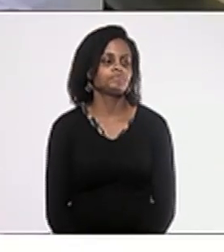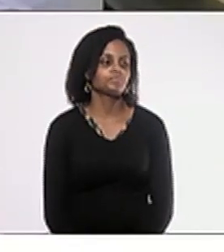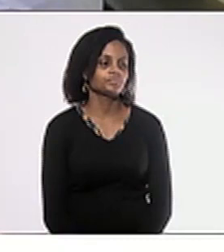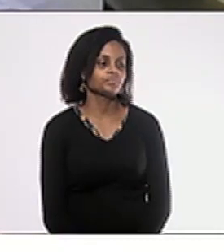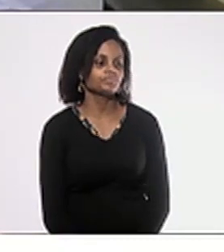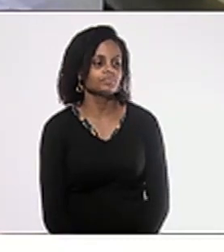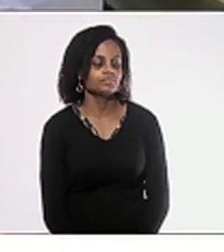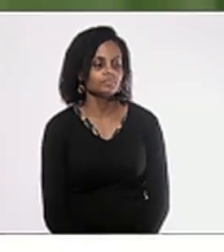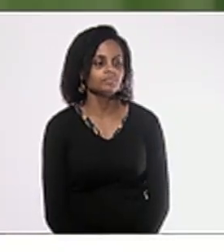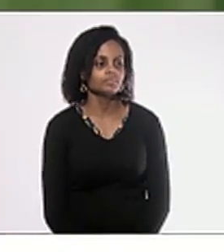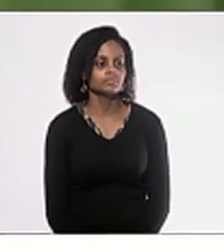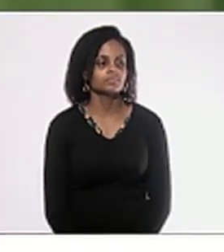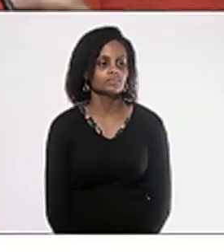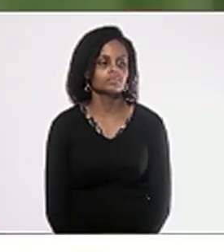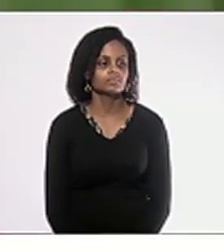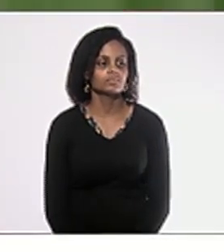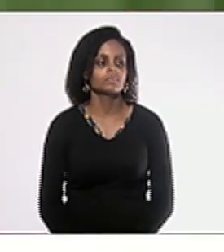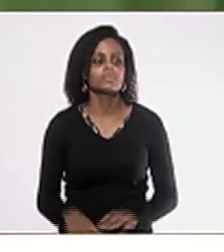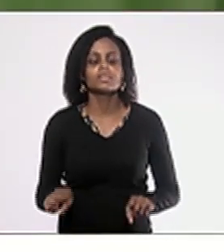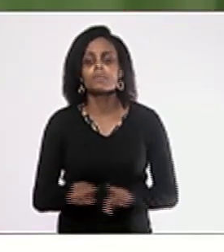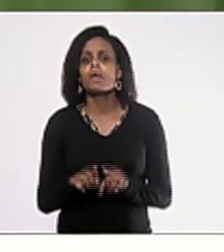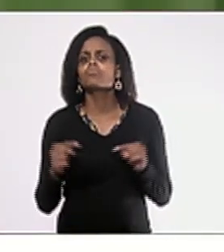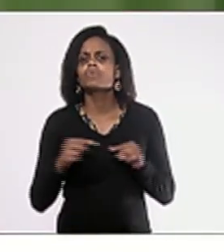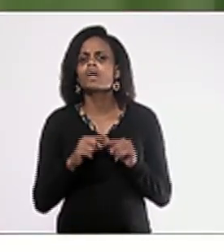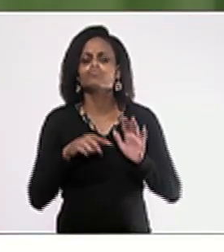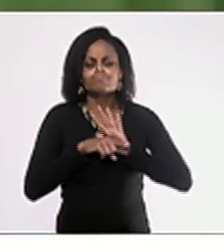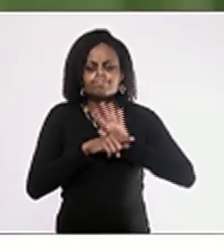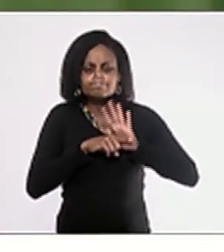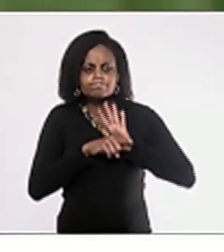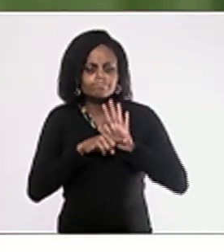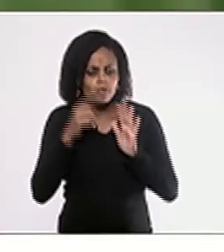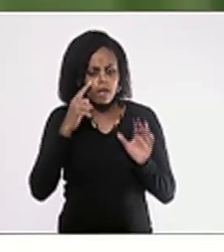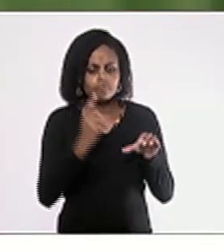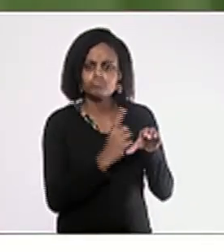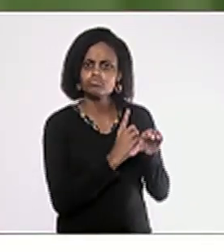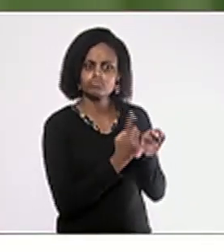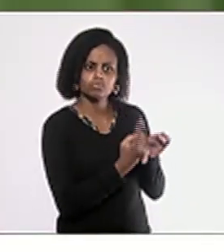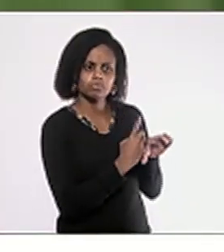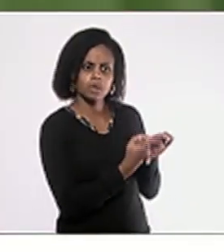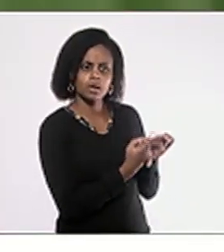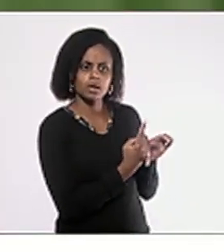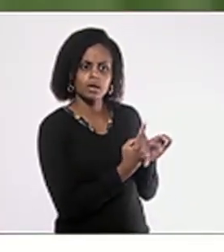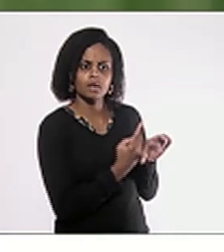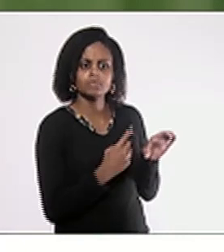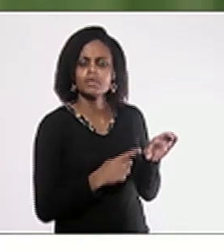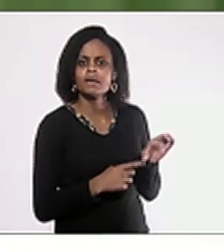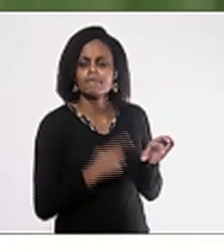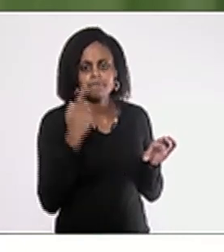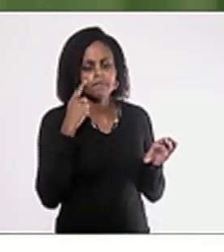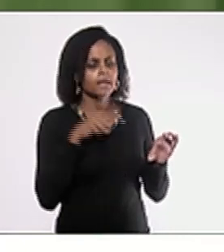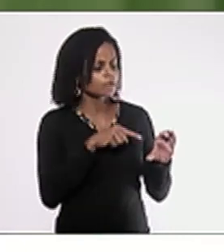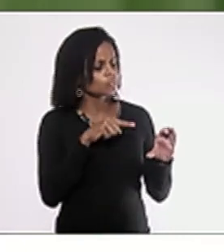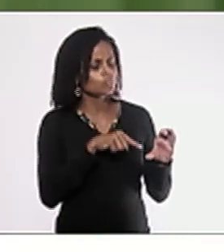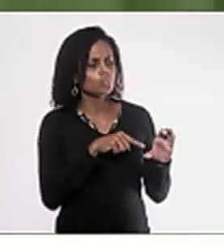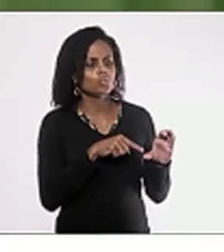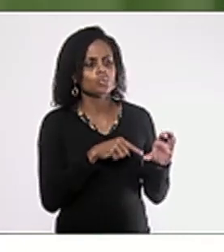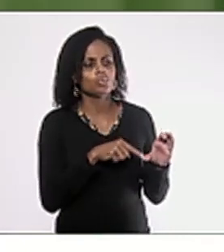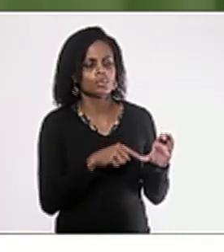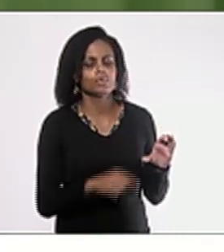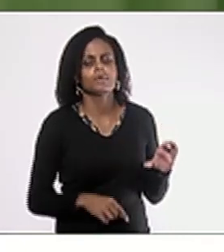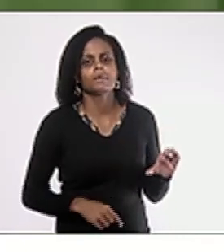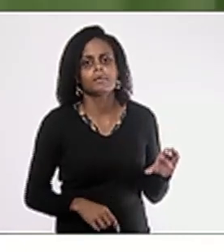relação à aferição do hidrômetro, né, a pergunta aqui é do meu amigo Val, ele me pediu até para